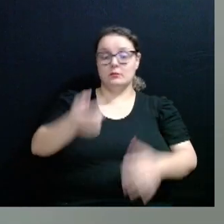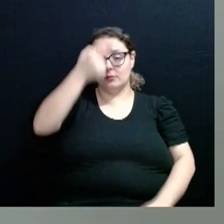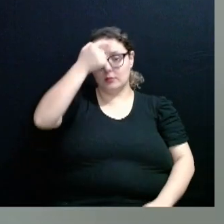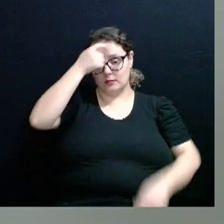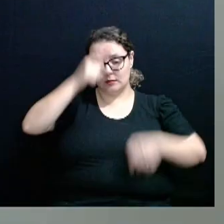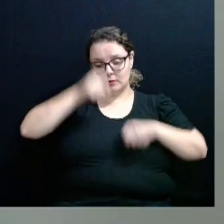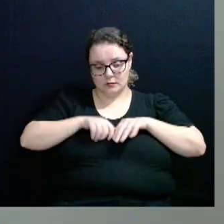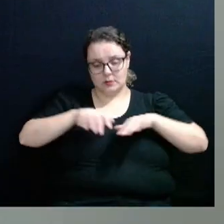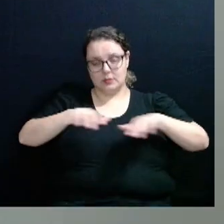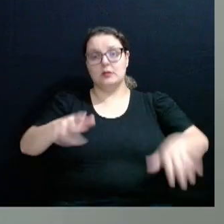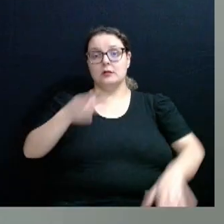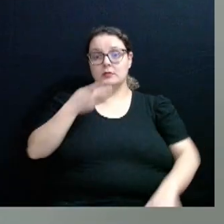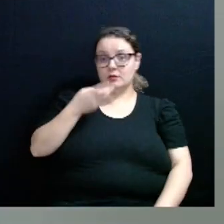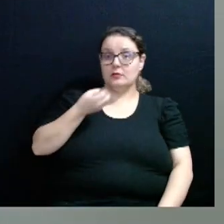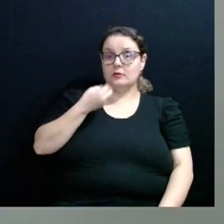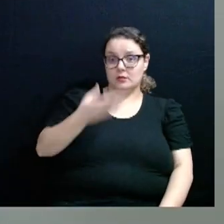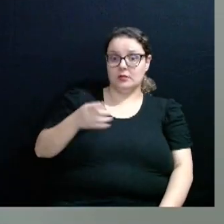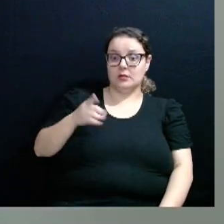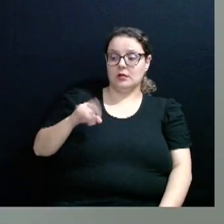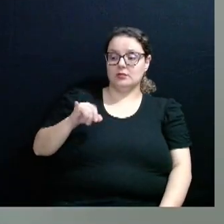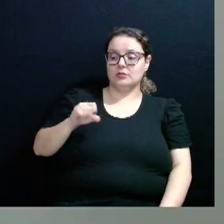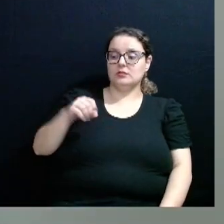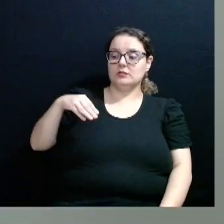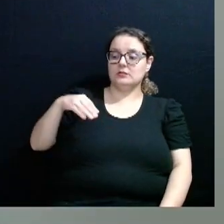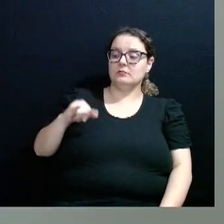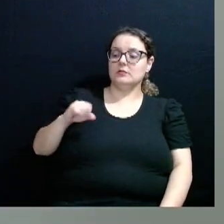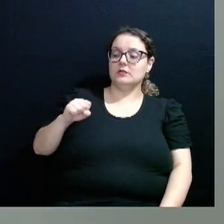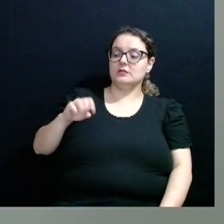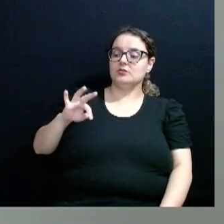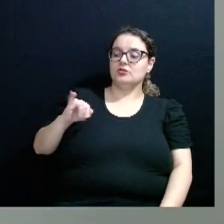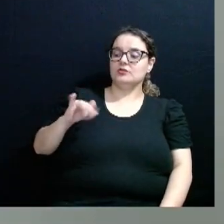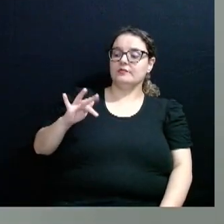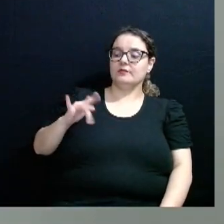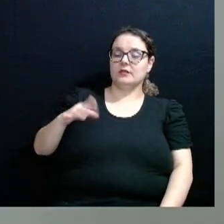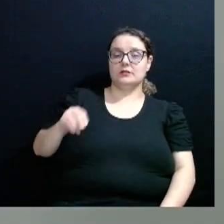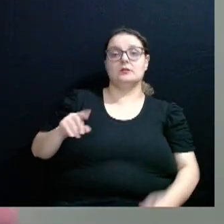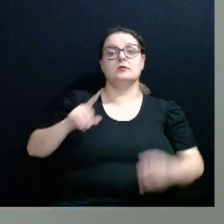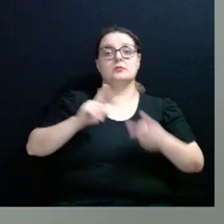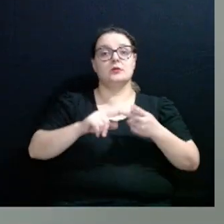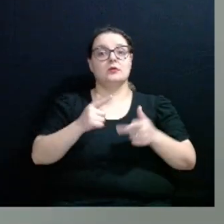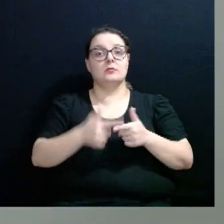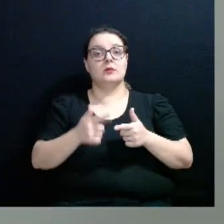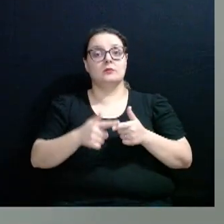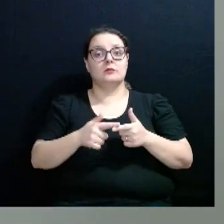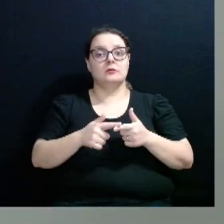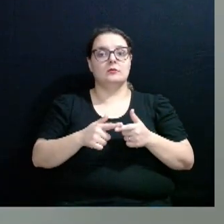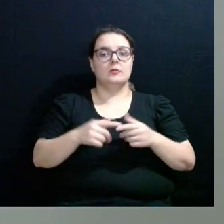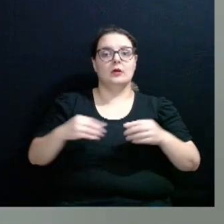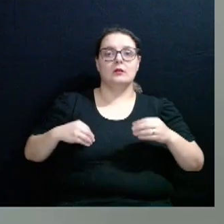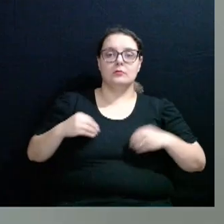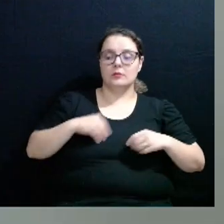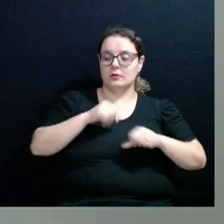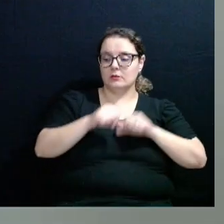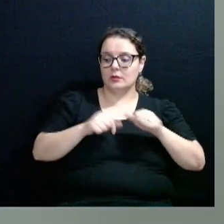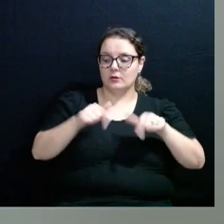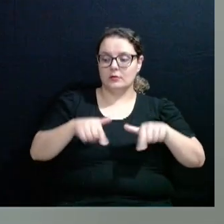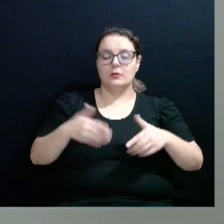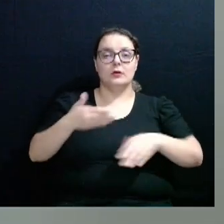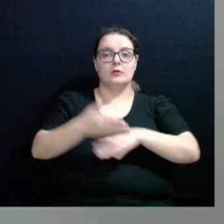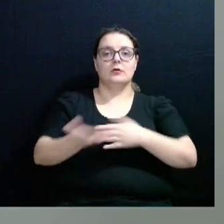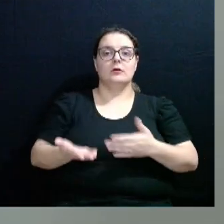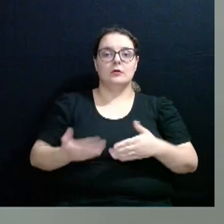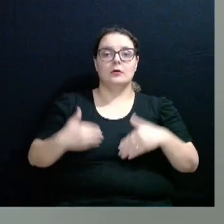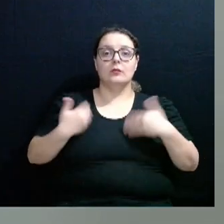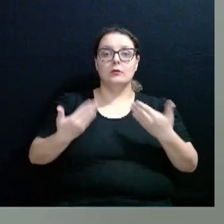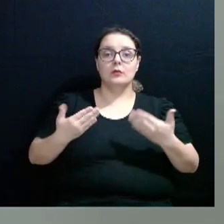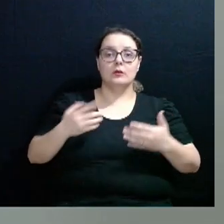bem, a desmistificação. E o segundo gargalo é, bom, tem um exame alterado, onde eu vou? Quando eu vou marcar a biópsia? Onde eu vou fazer